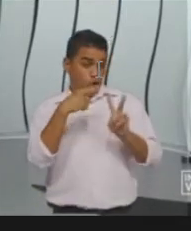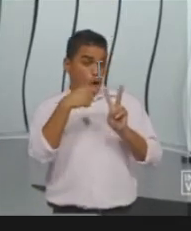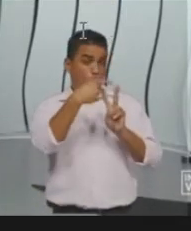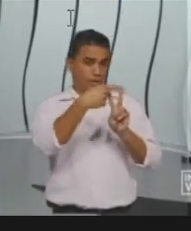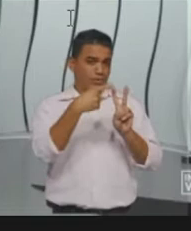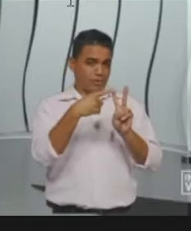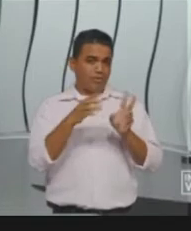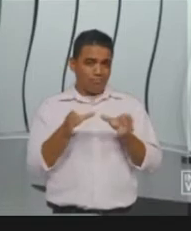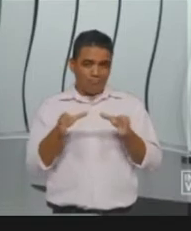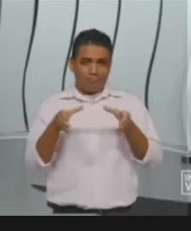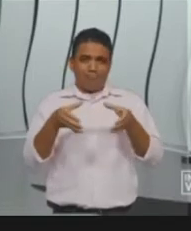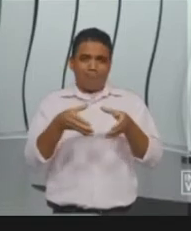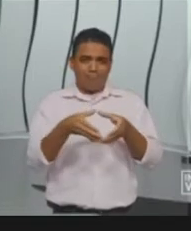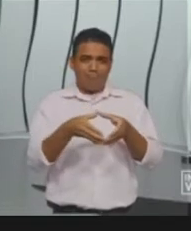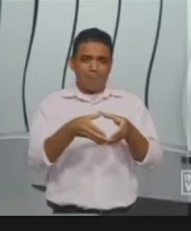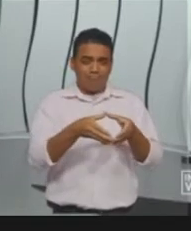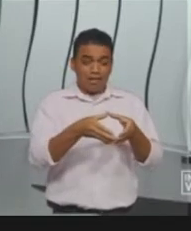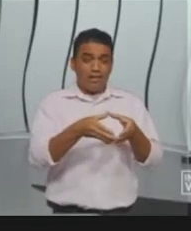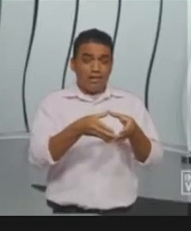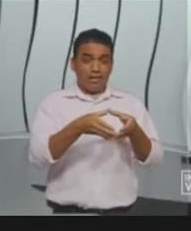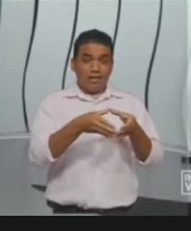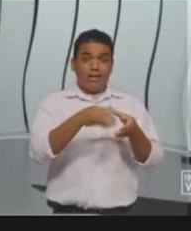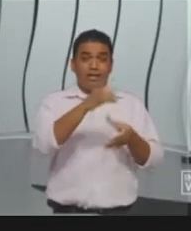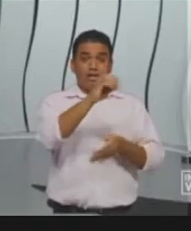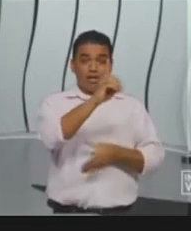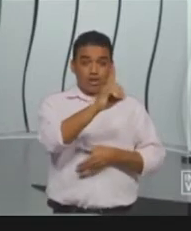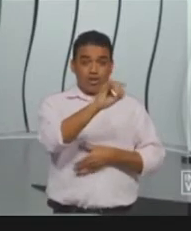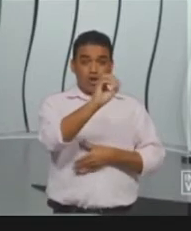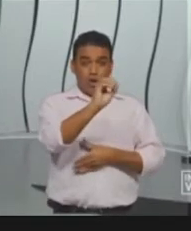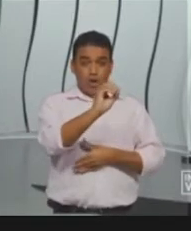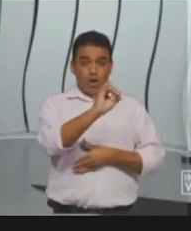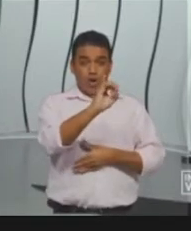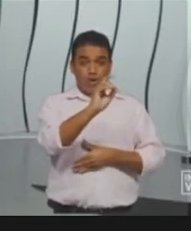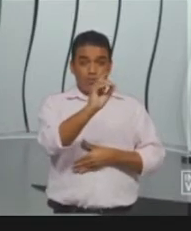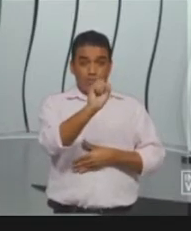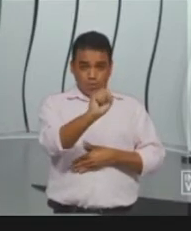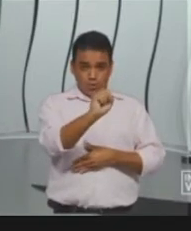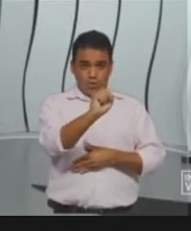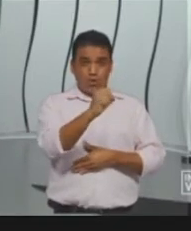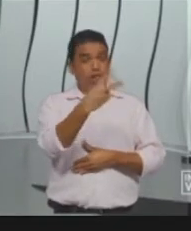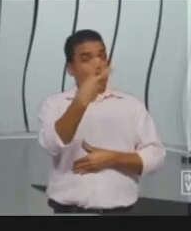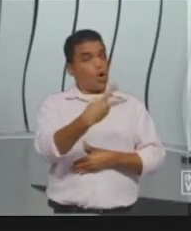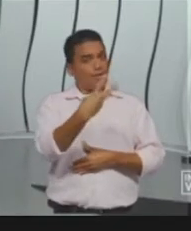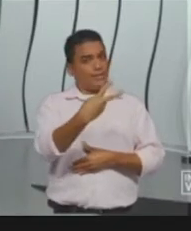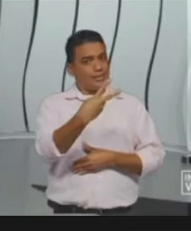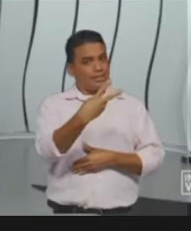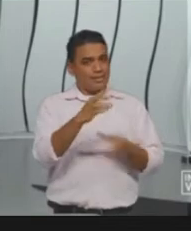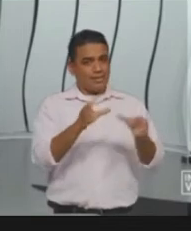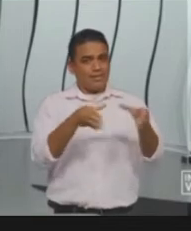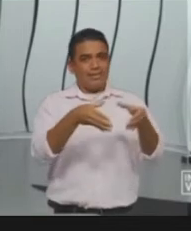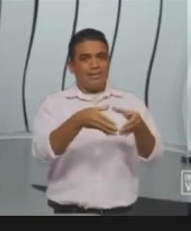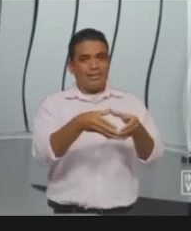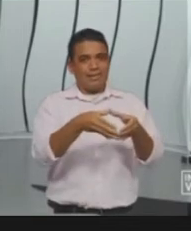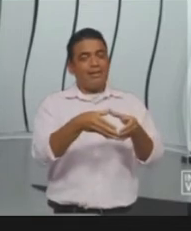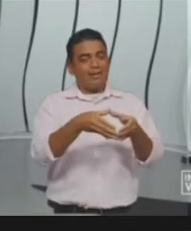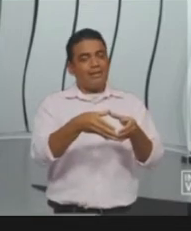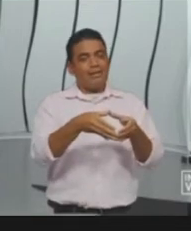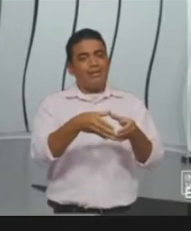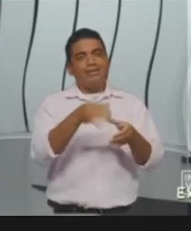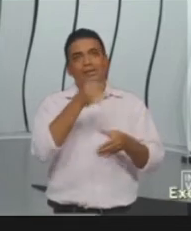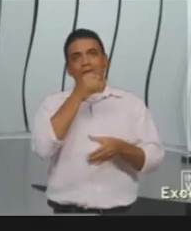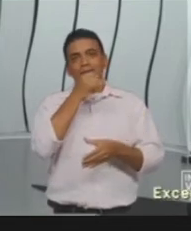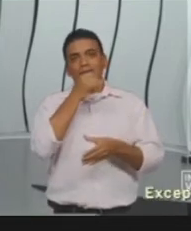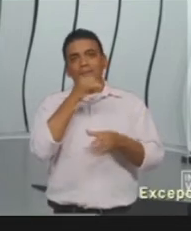Existem os organismos dioicos, vem de dois, né? Dioicos são aqueles que apresentam